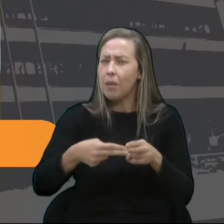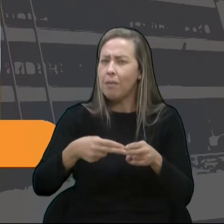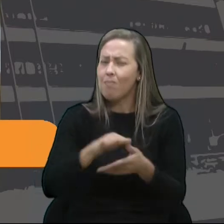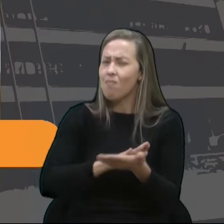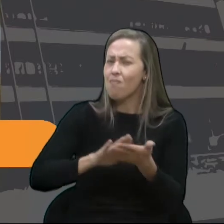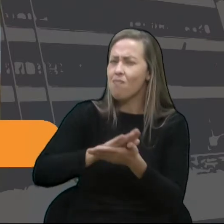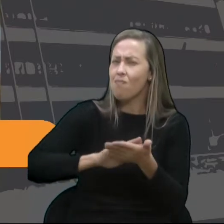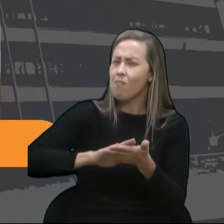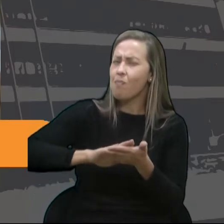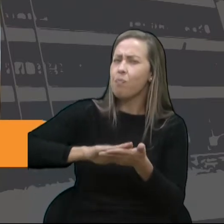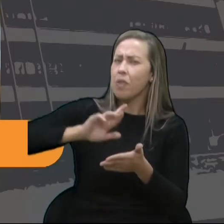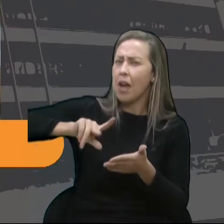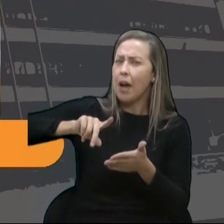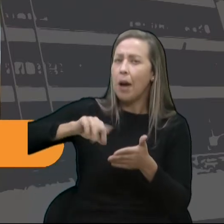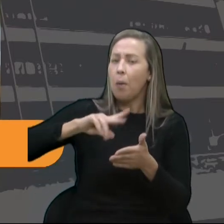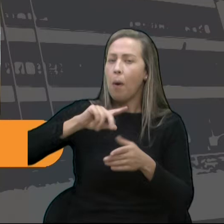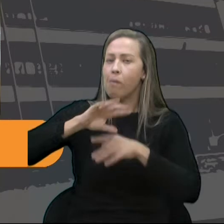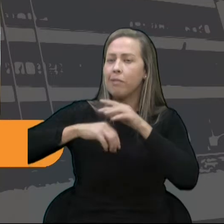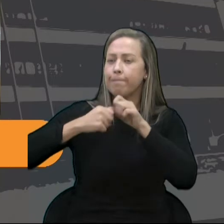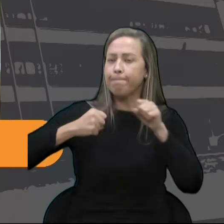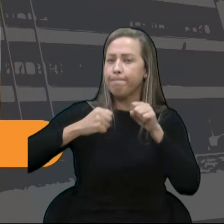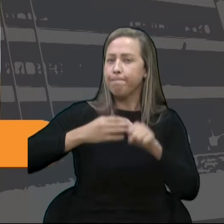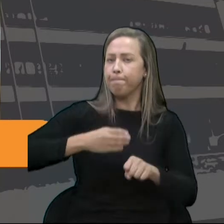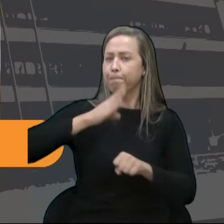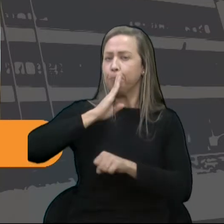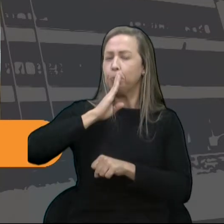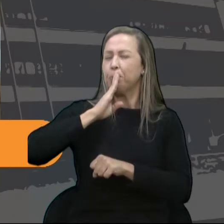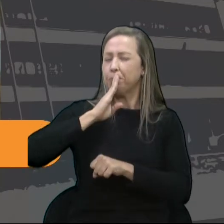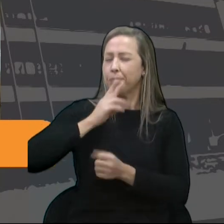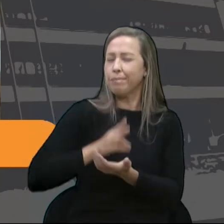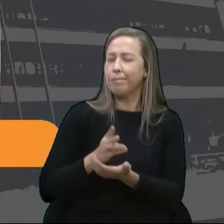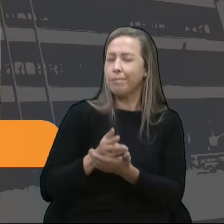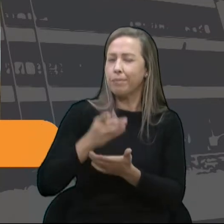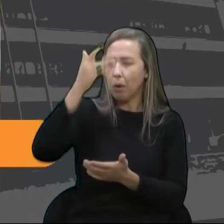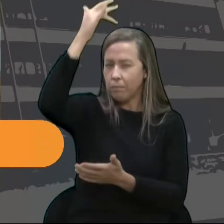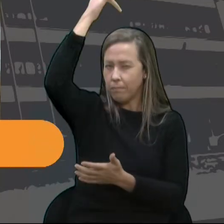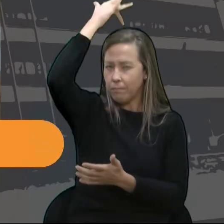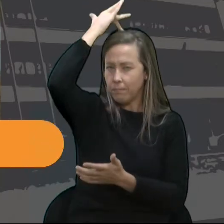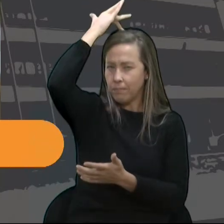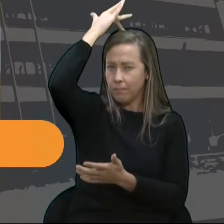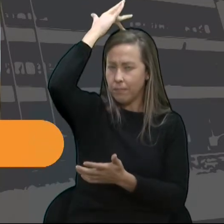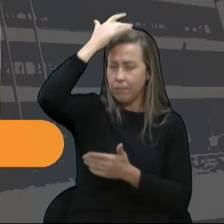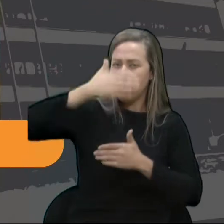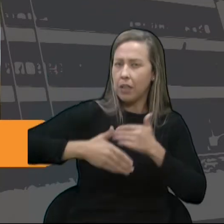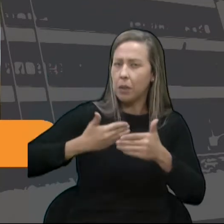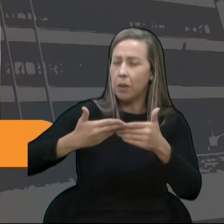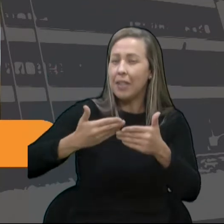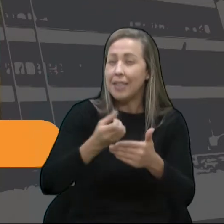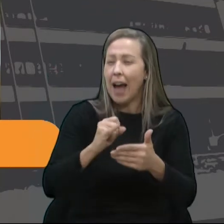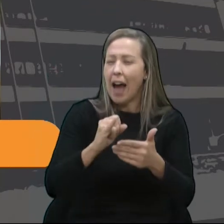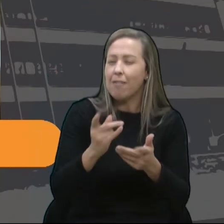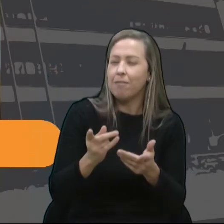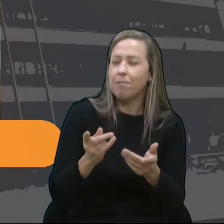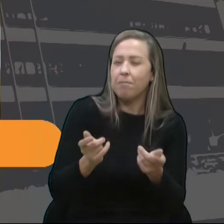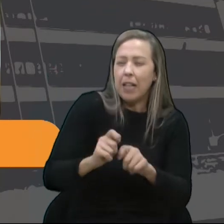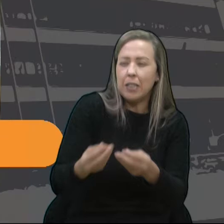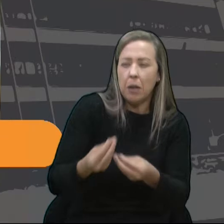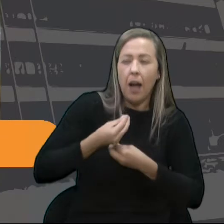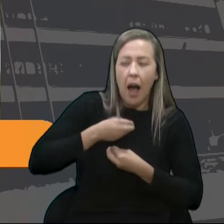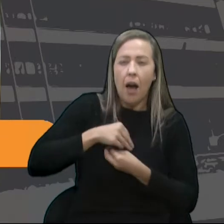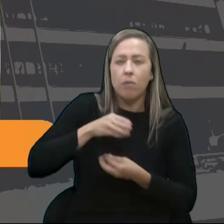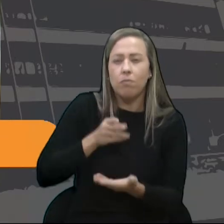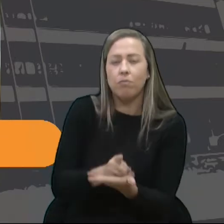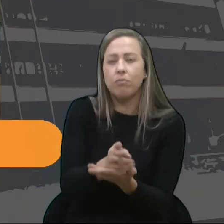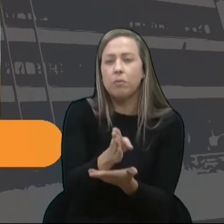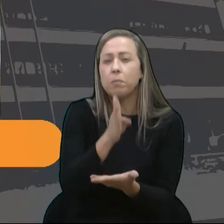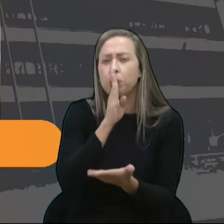certa mordaça, né? Pensando na questão até de a quem convém certas neutralidades. E